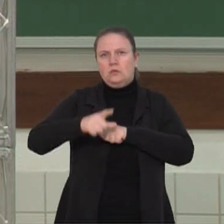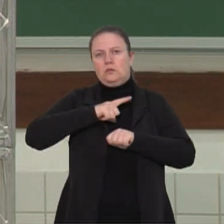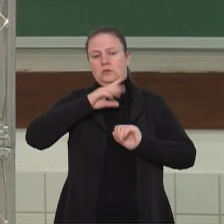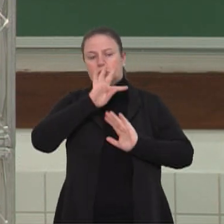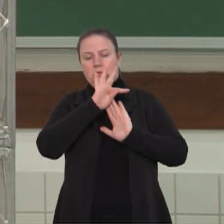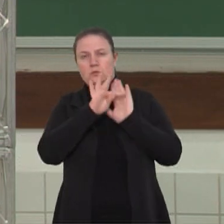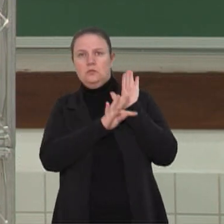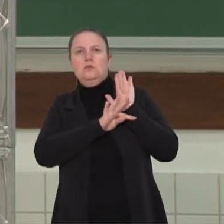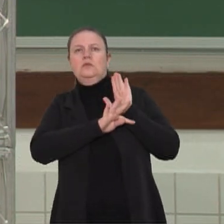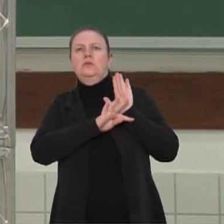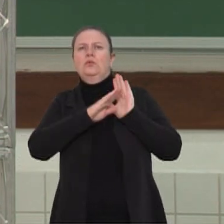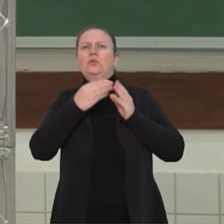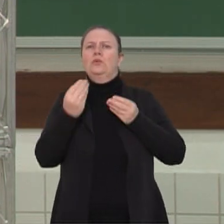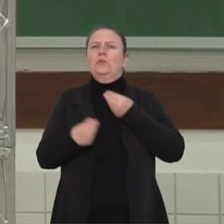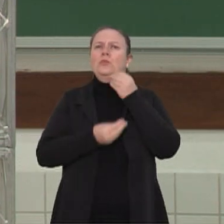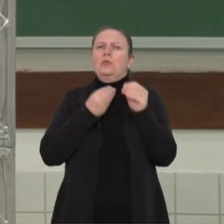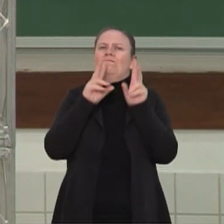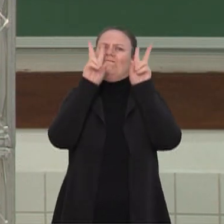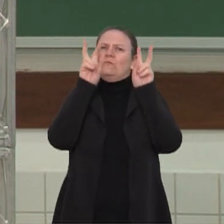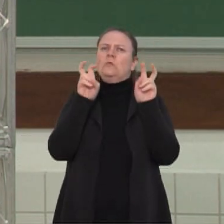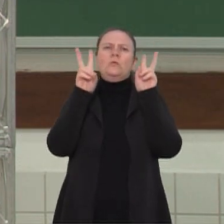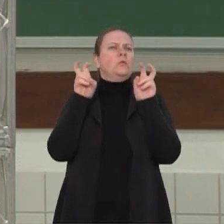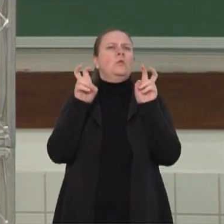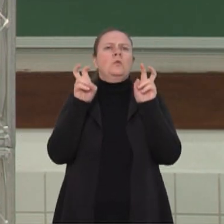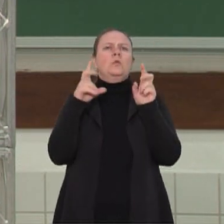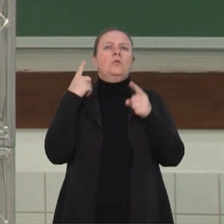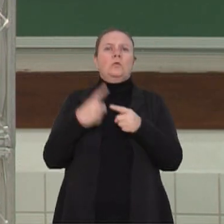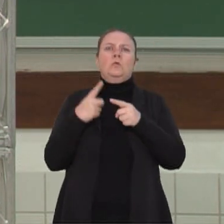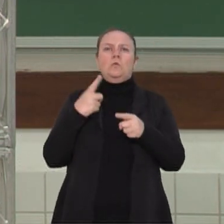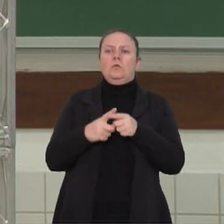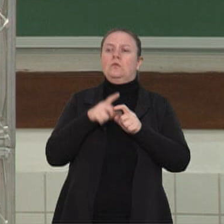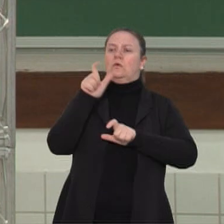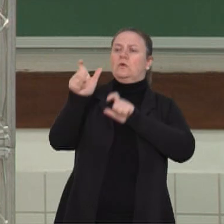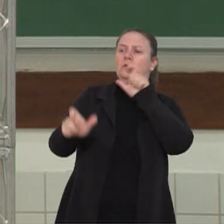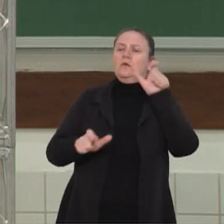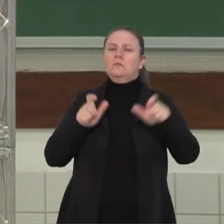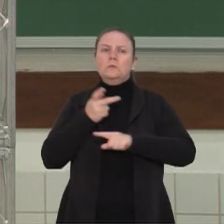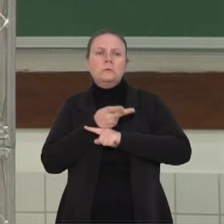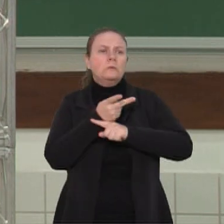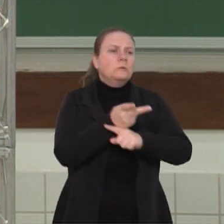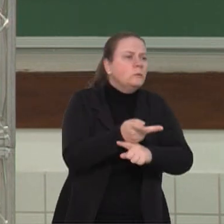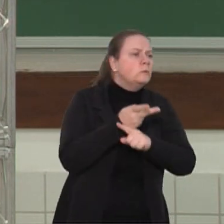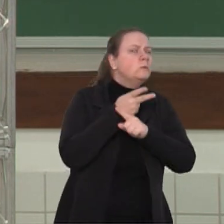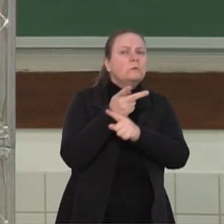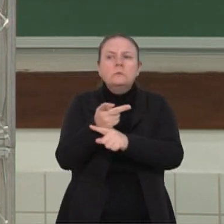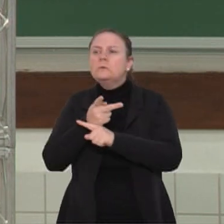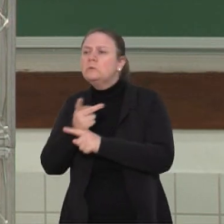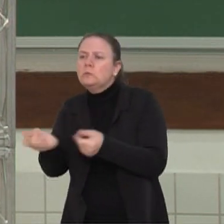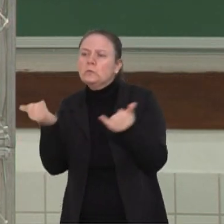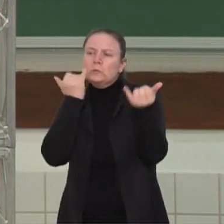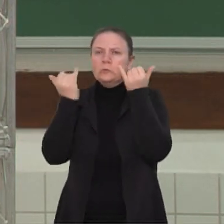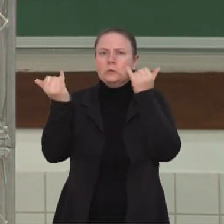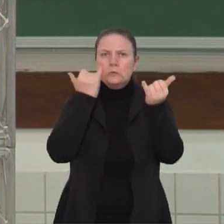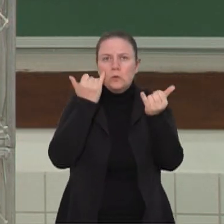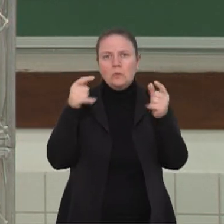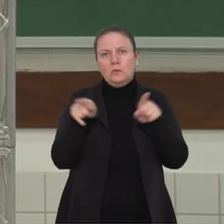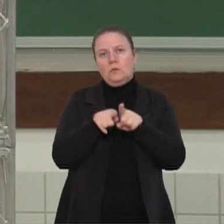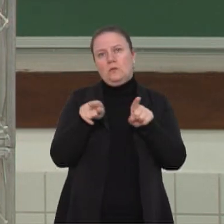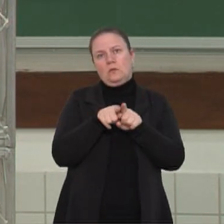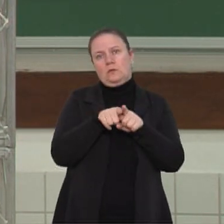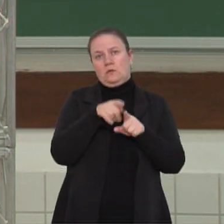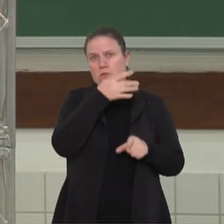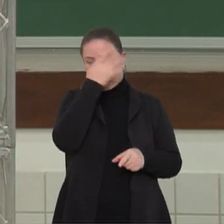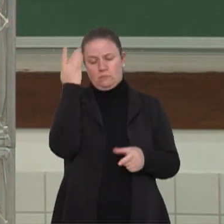sido produzidos sobre esse assunto, porque as pessoas têm buscado se informar e os autores então vêm